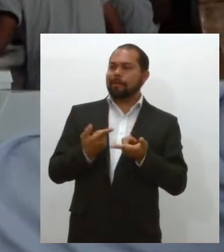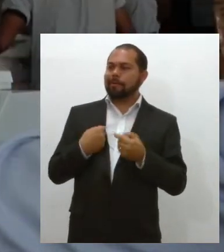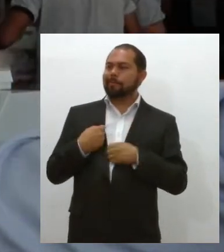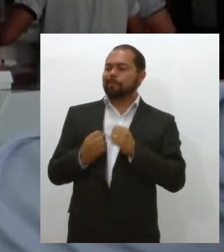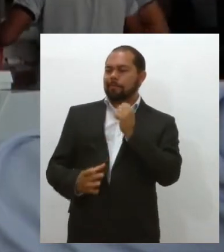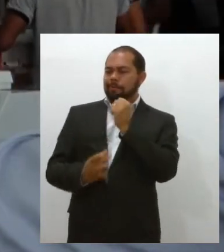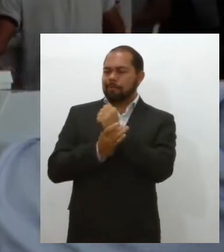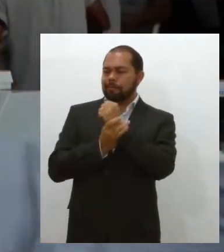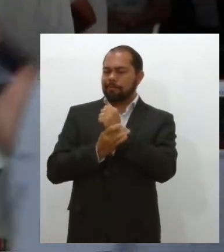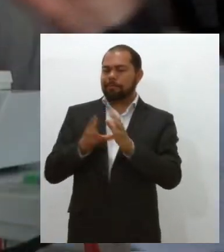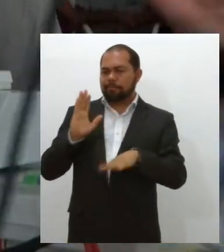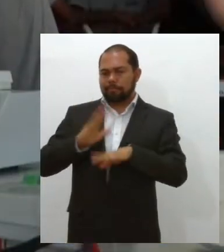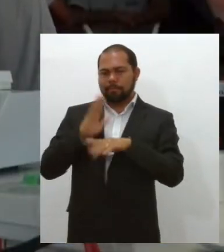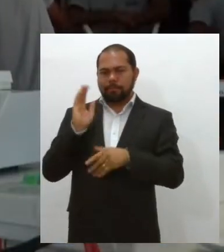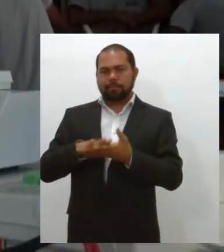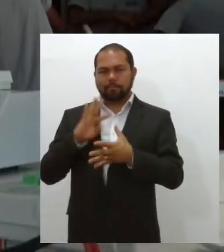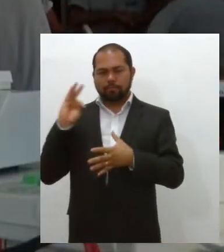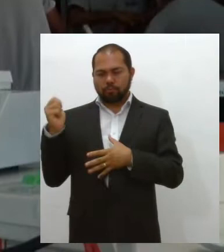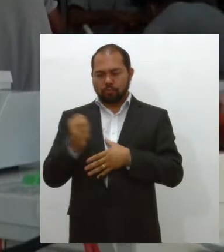eleições como um todo, né?